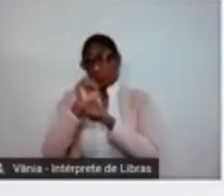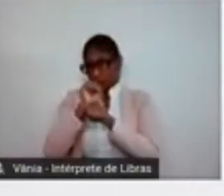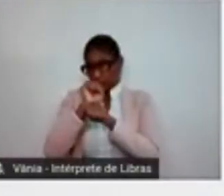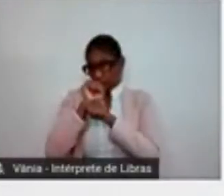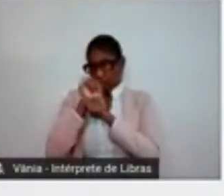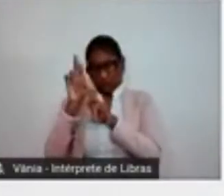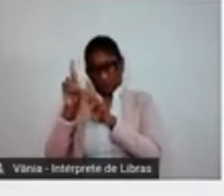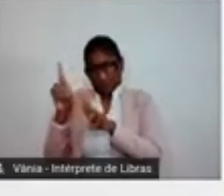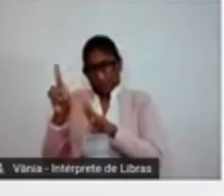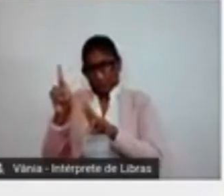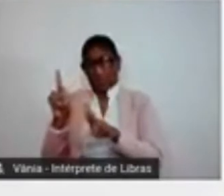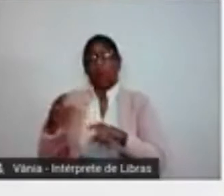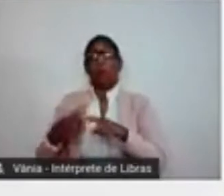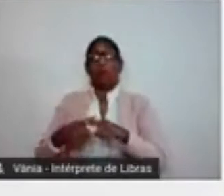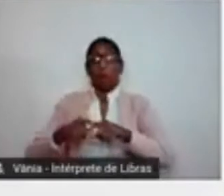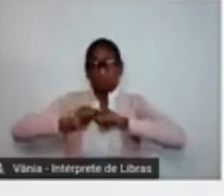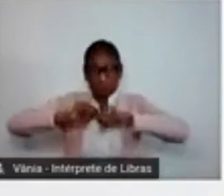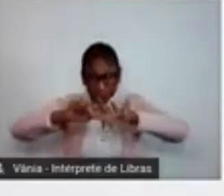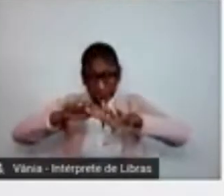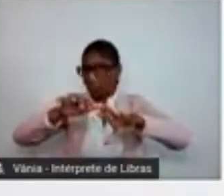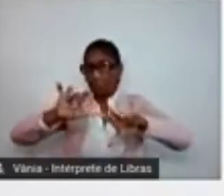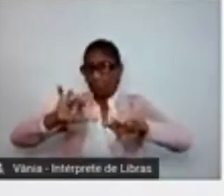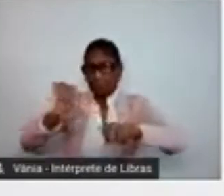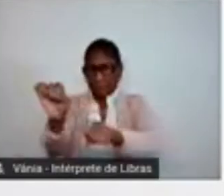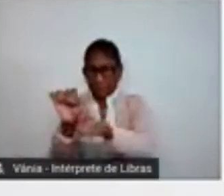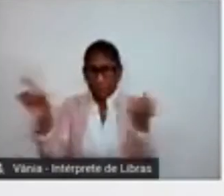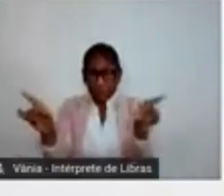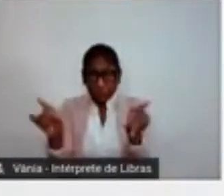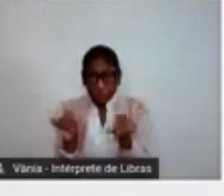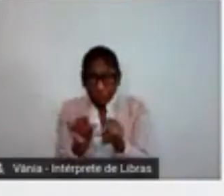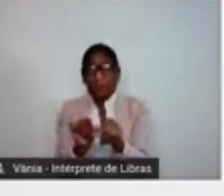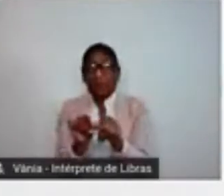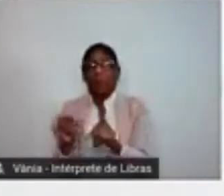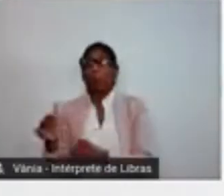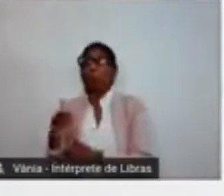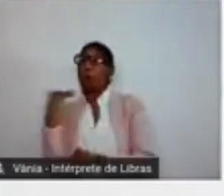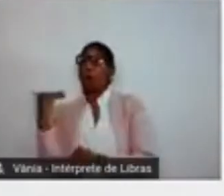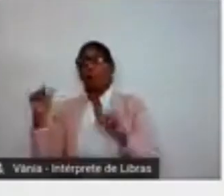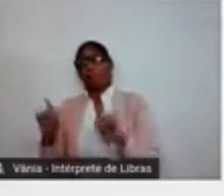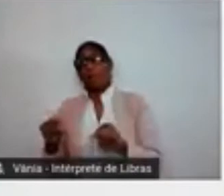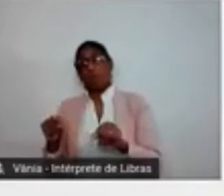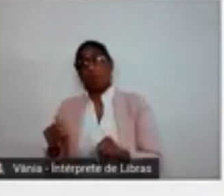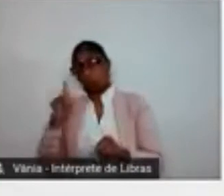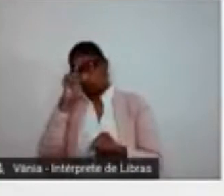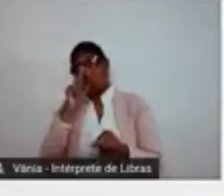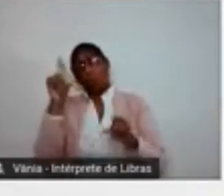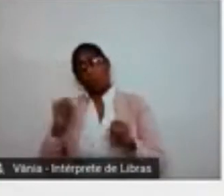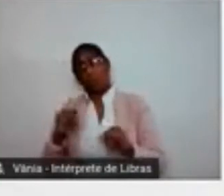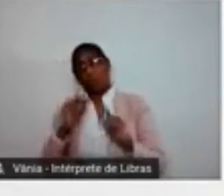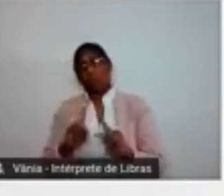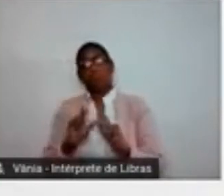uma expansão do contágio, de que haverá uma queda de ocupação de leitos e uma queda de óbitos também daqui a algumas